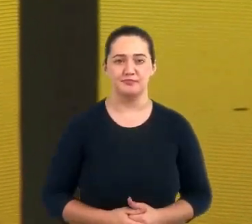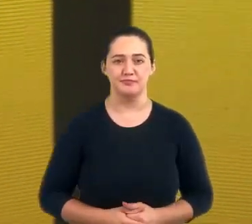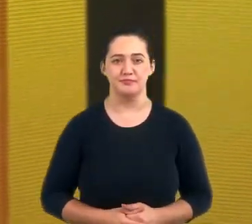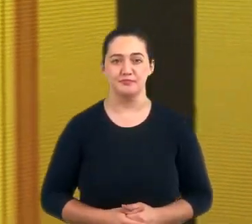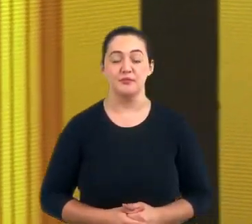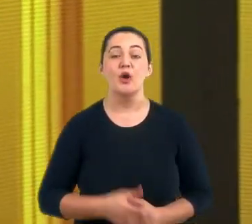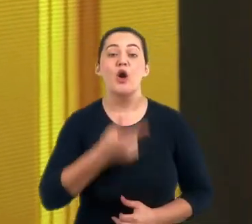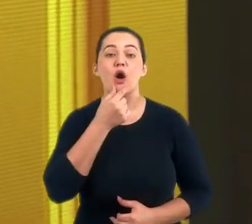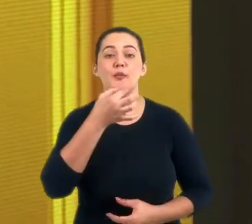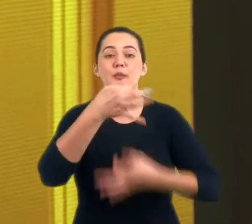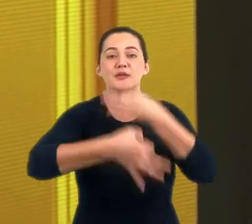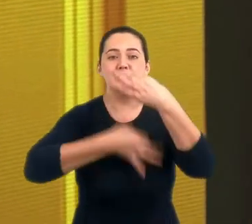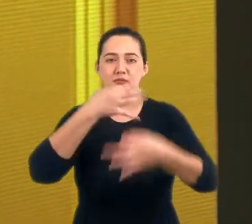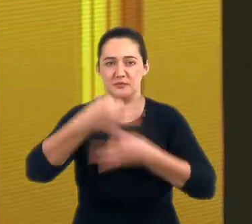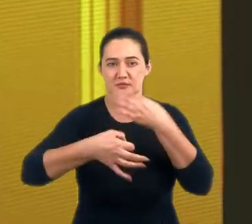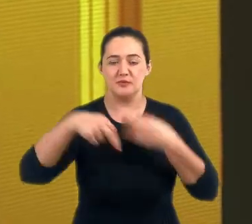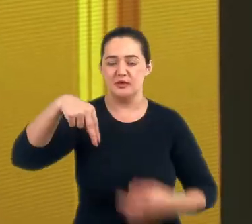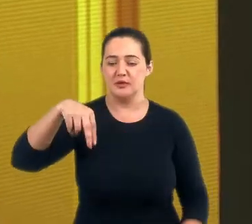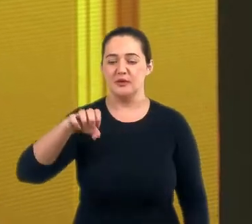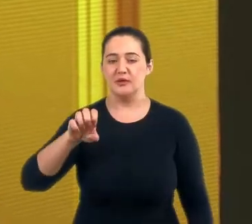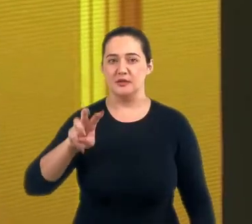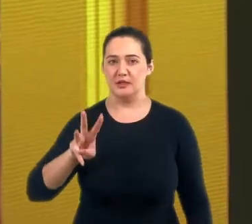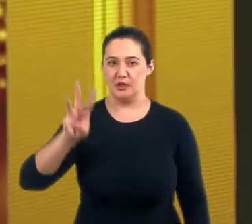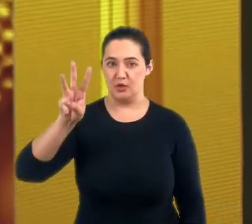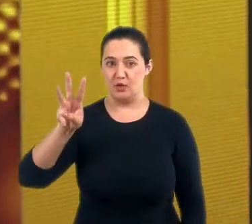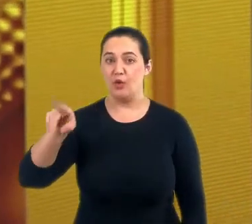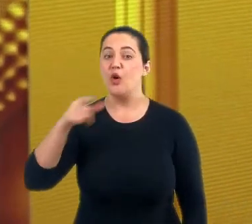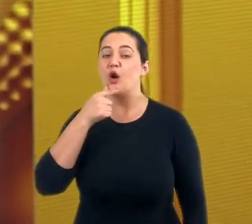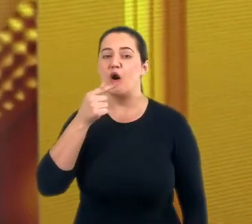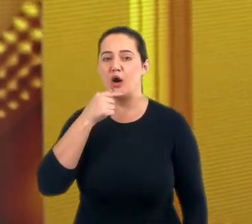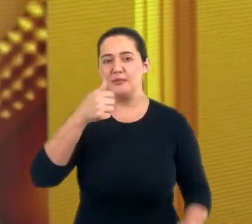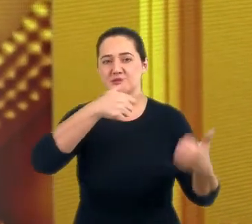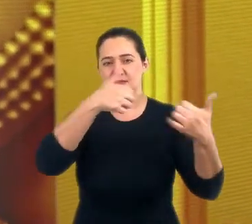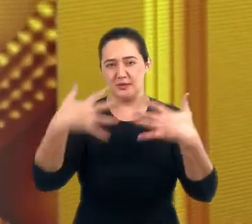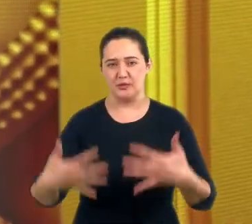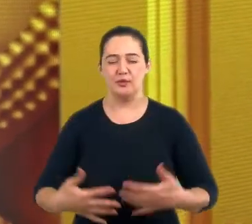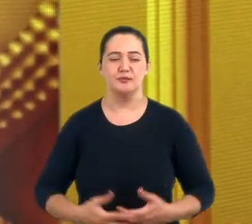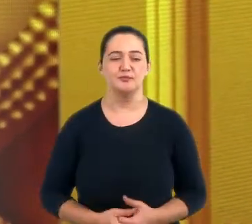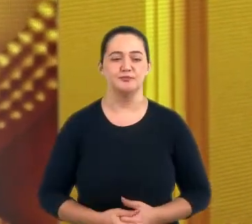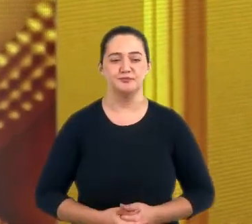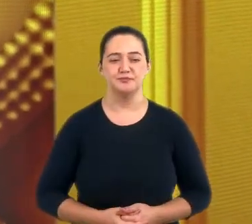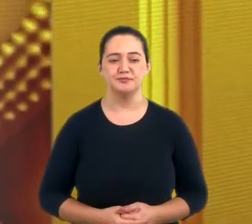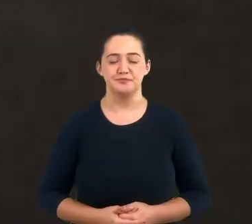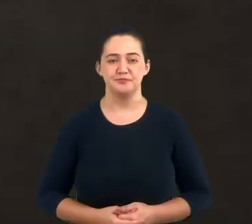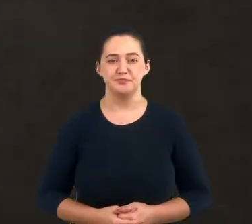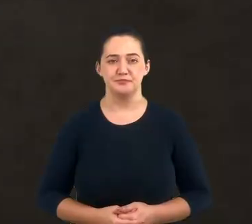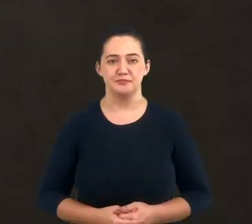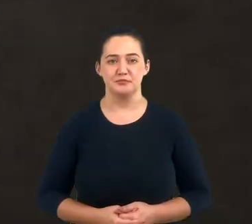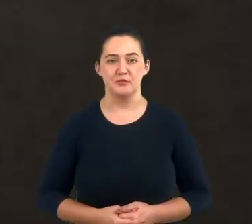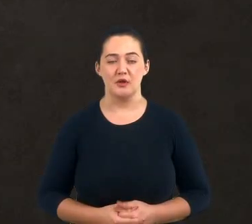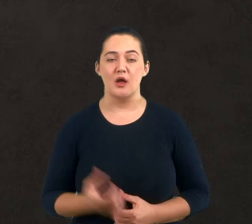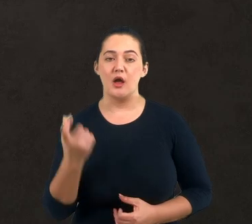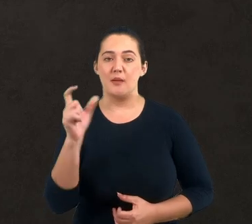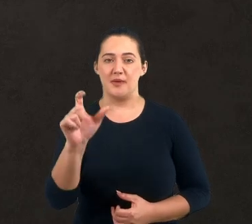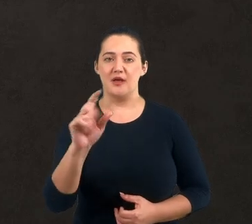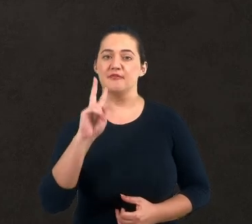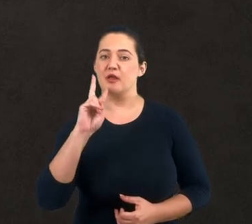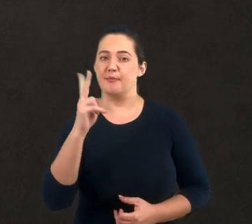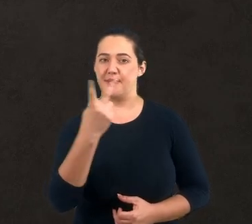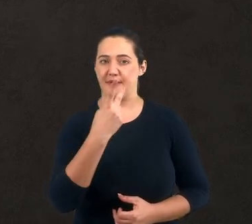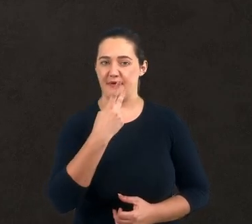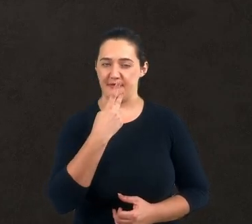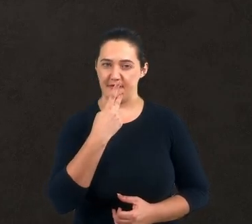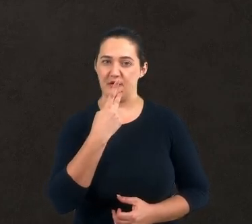um exemplo. O comentarista bíblico Philip Newell escreveu o seguinte a esse respeito. Preste atenção. A palavra